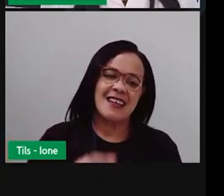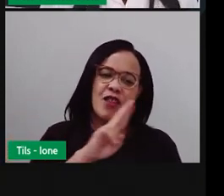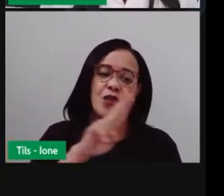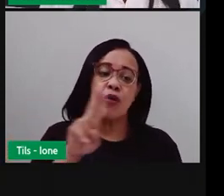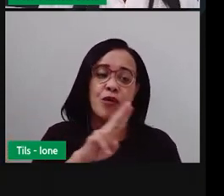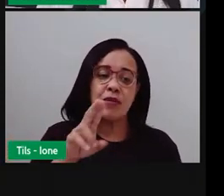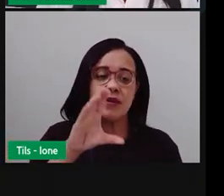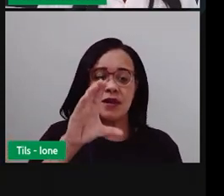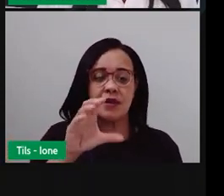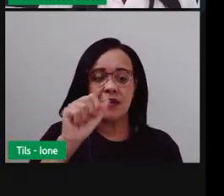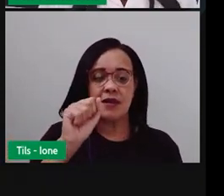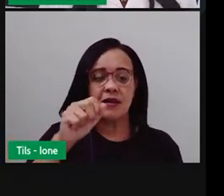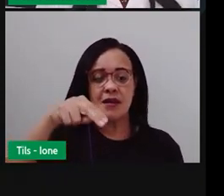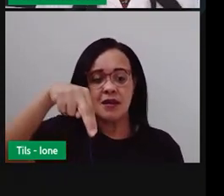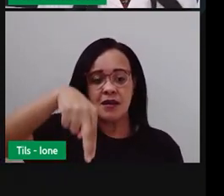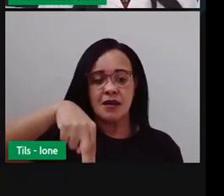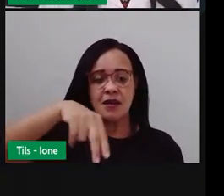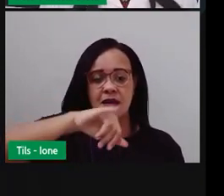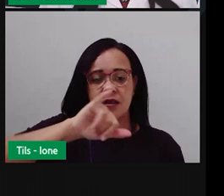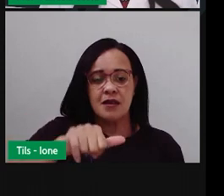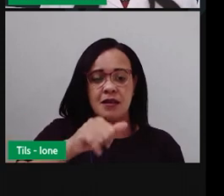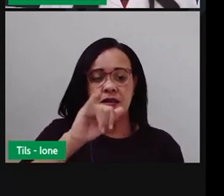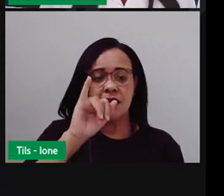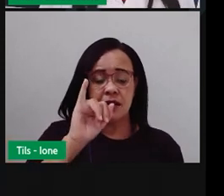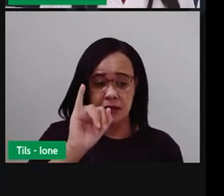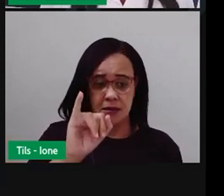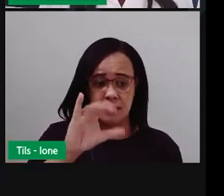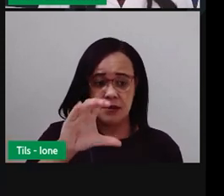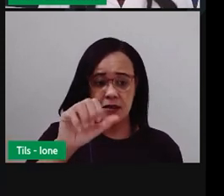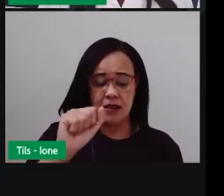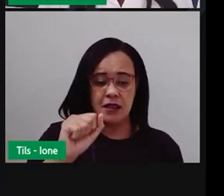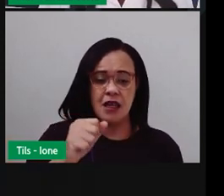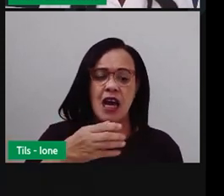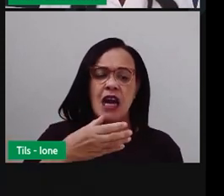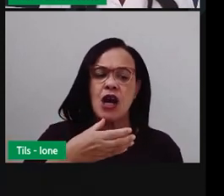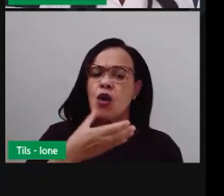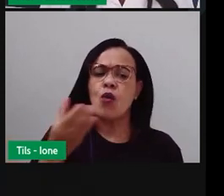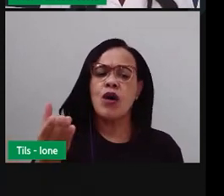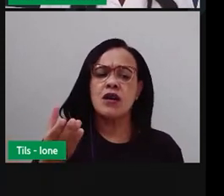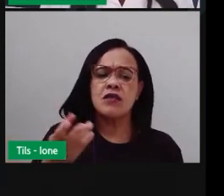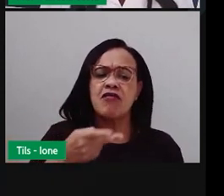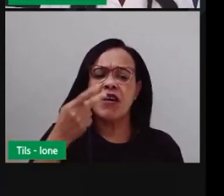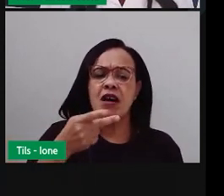canjica, quantas vezes você abriu a boca para dizer essa palavra?